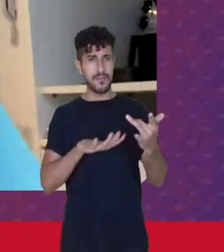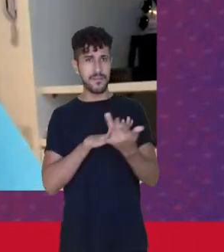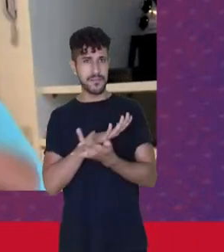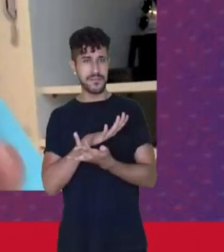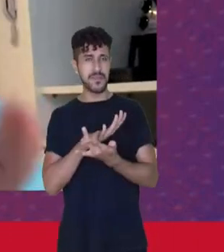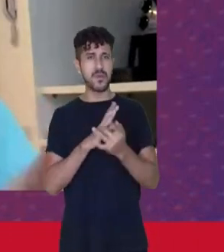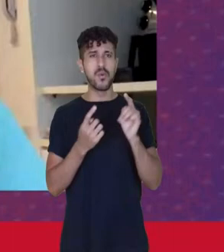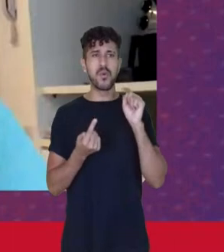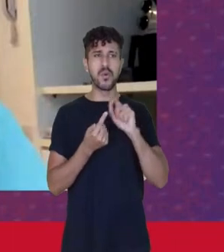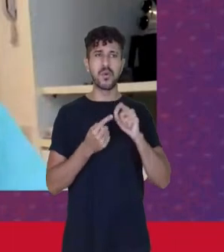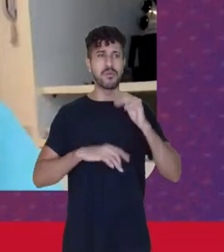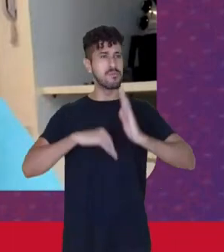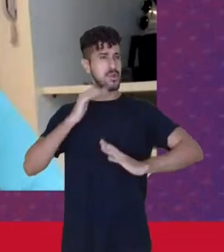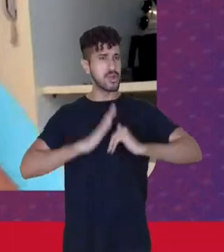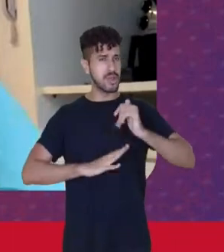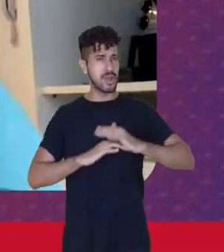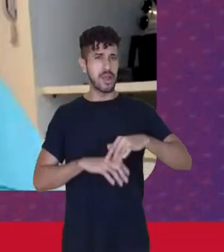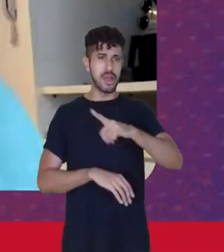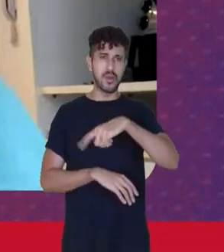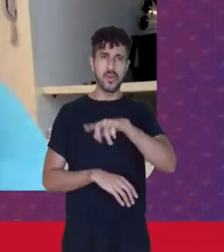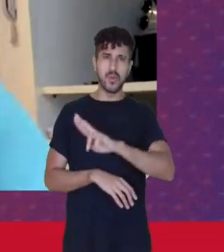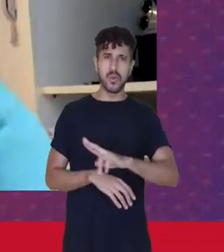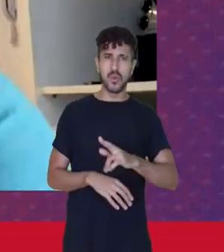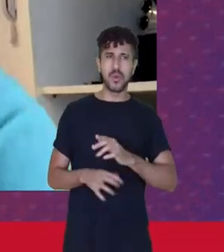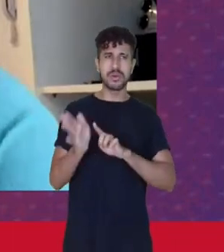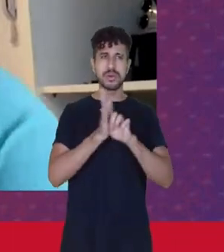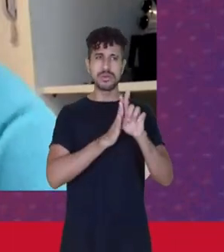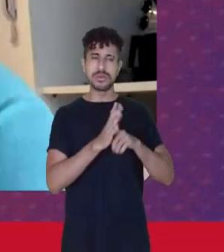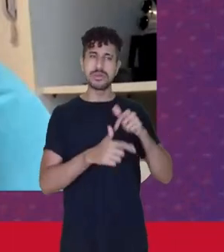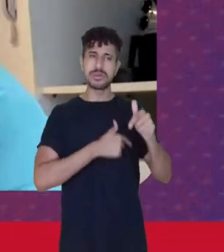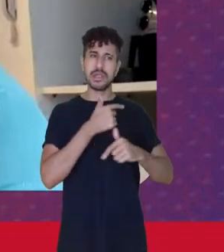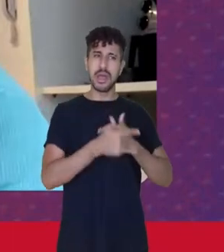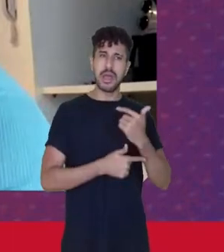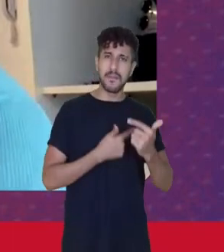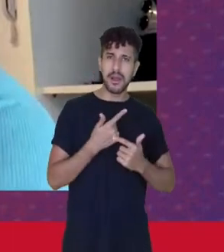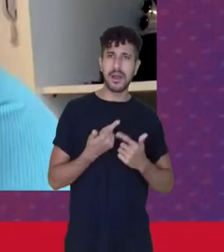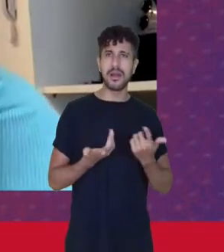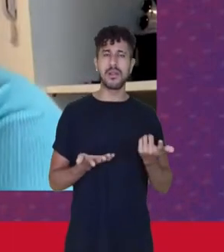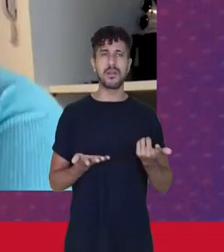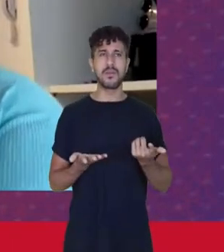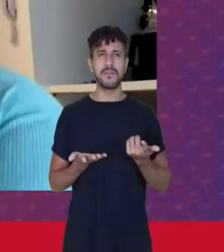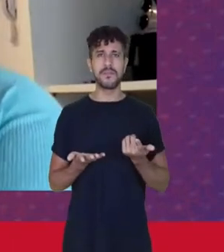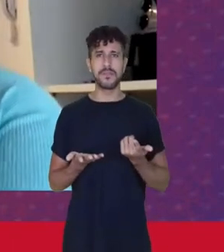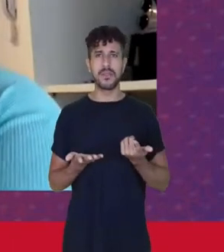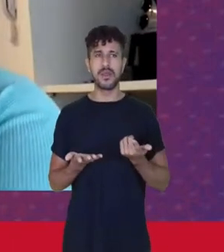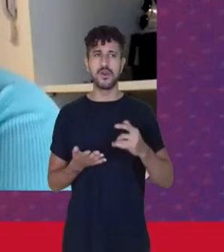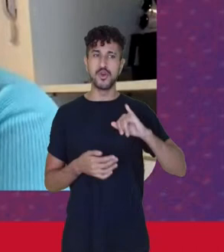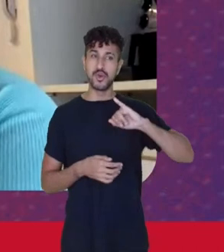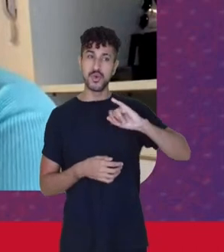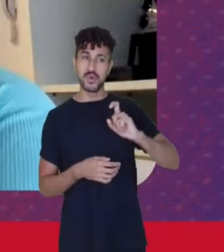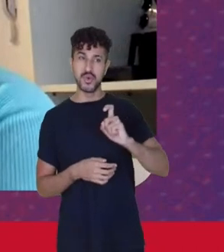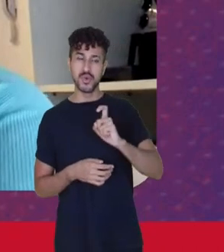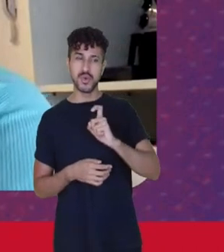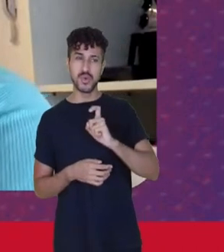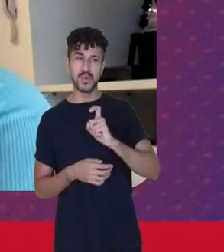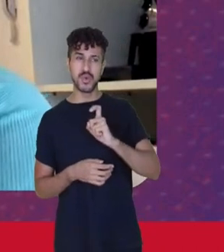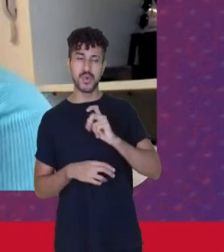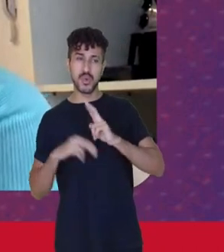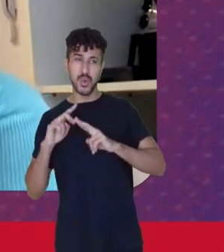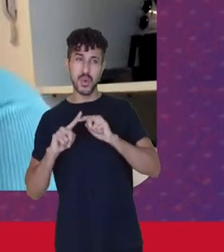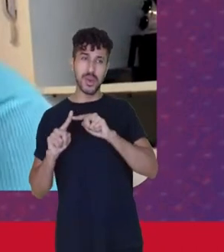social para profissionais, né, de busca de emprego e tal, de junho até dezembro